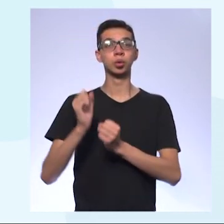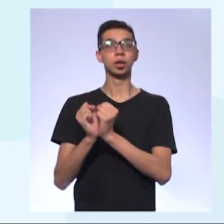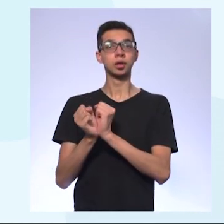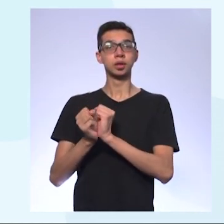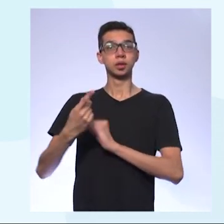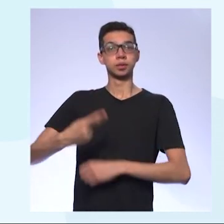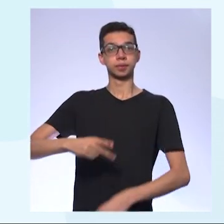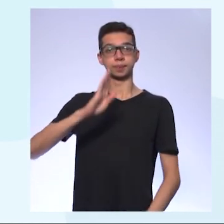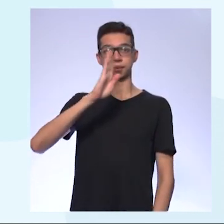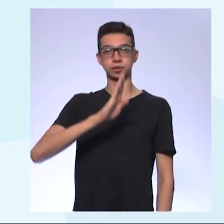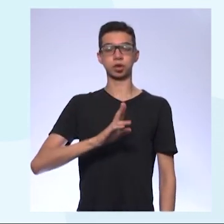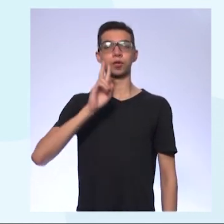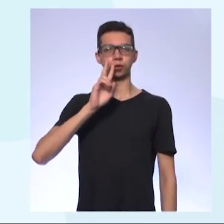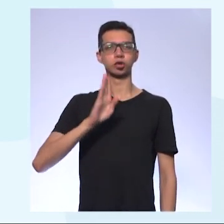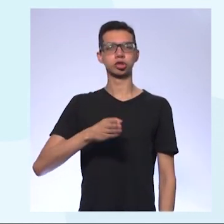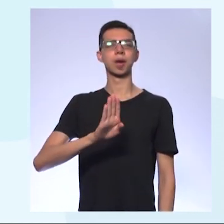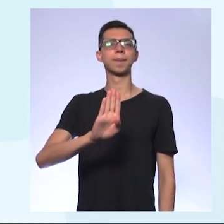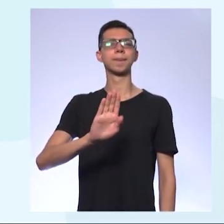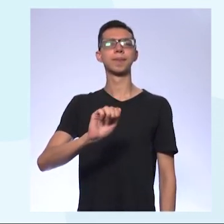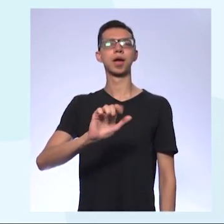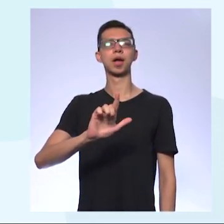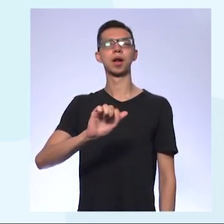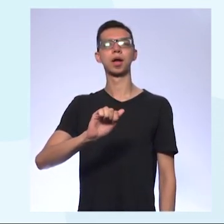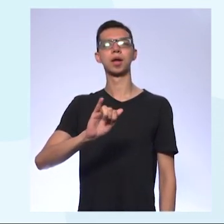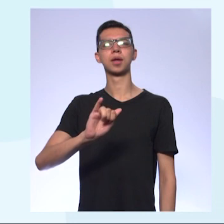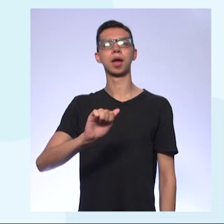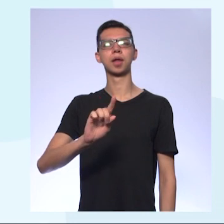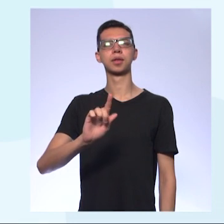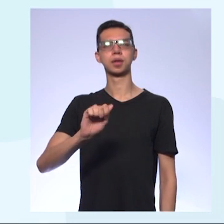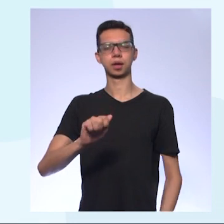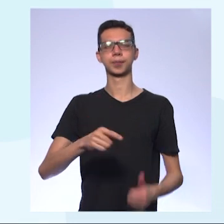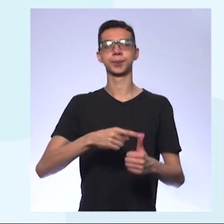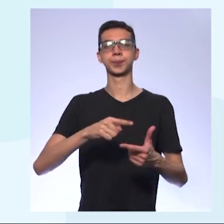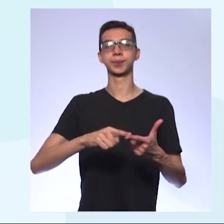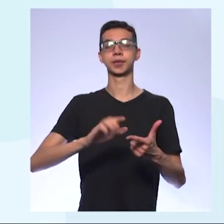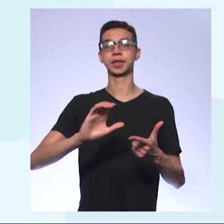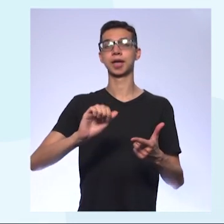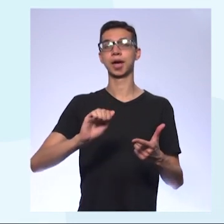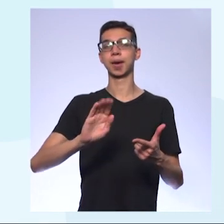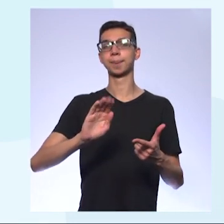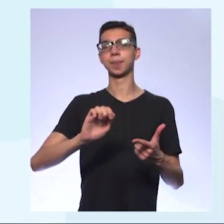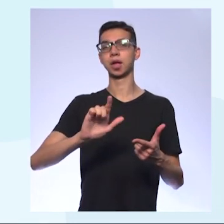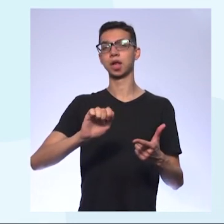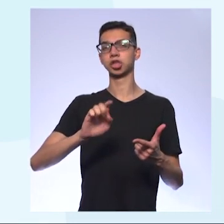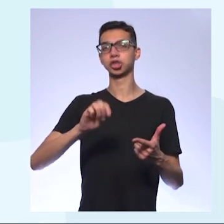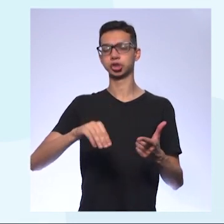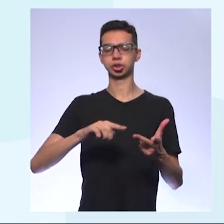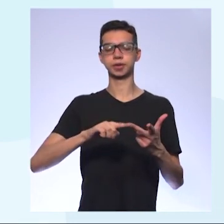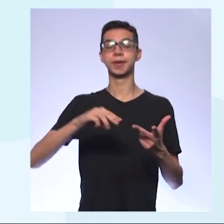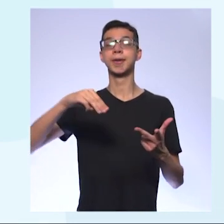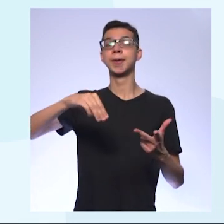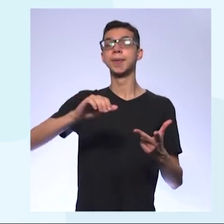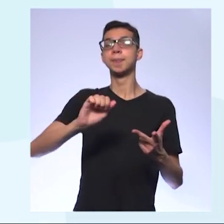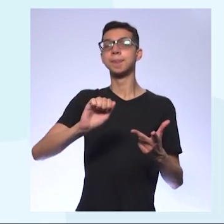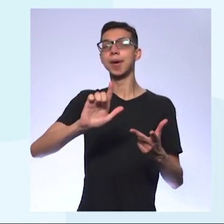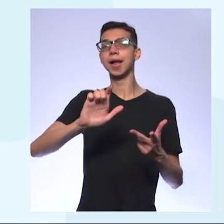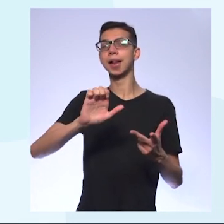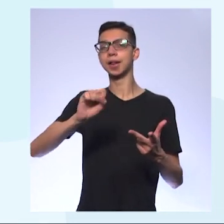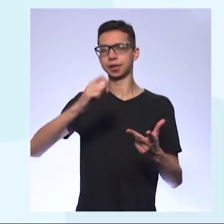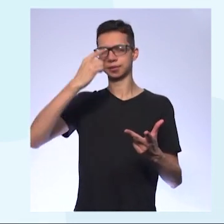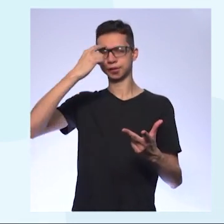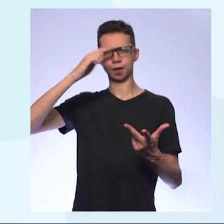que está, então observem. O segundo reinado, ele começa em 1840, com o golpe